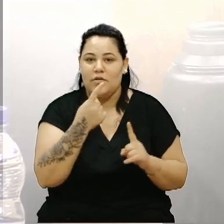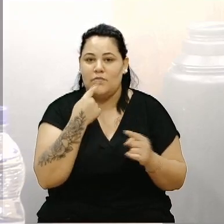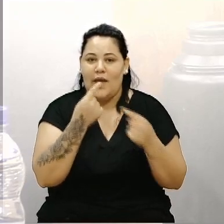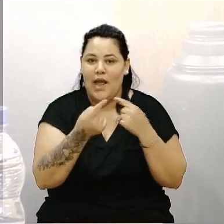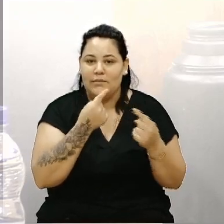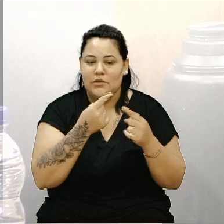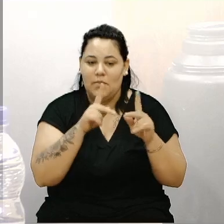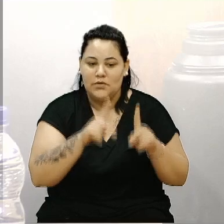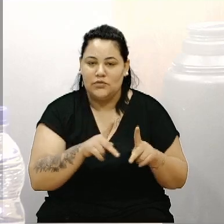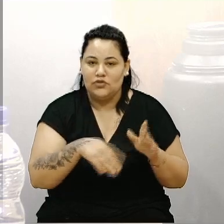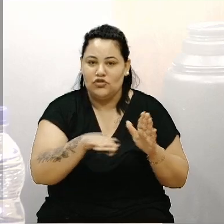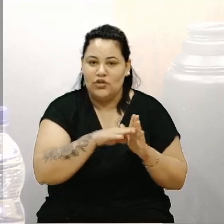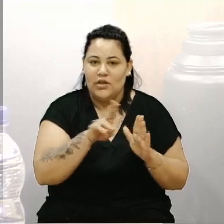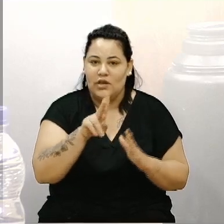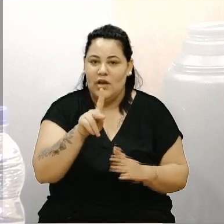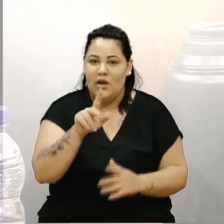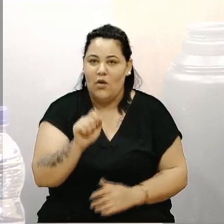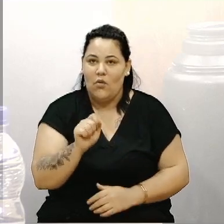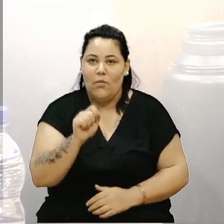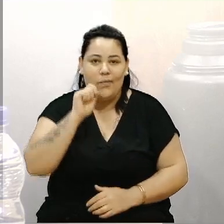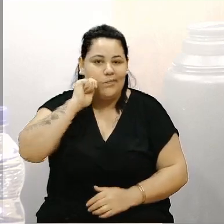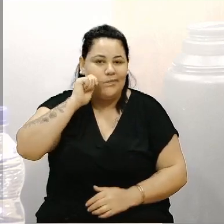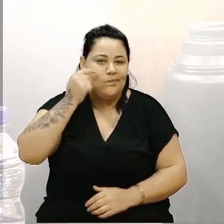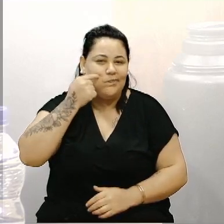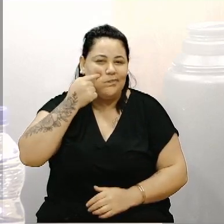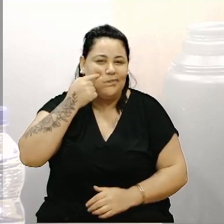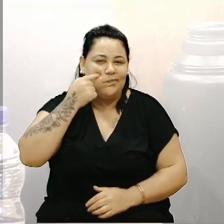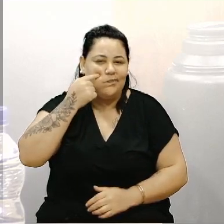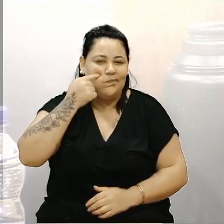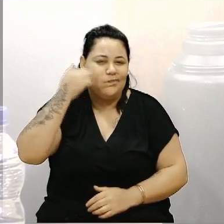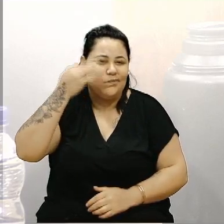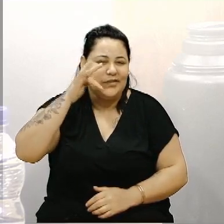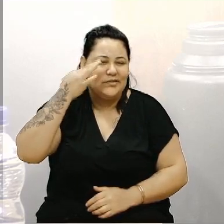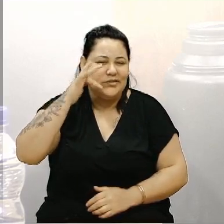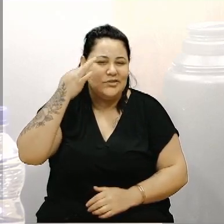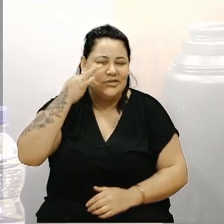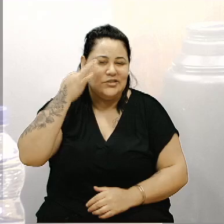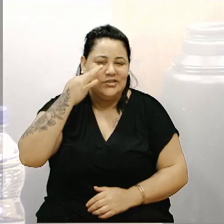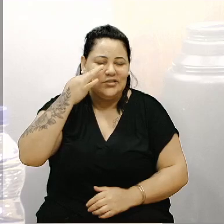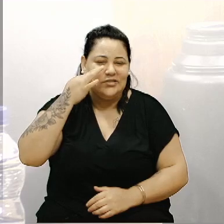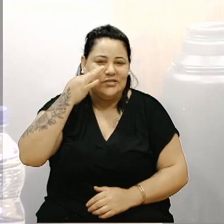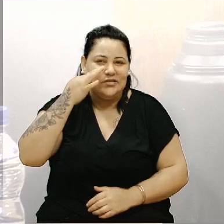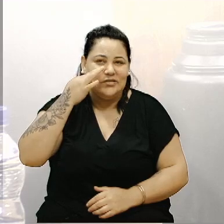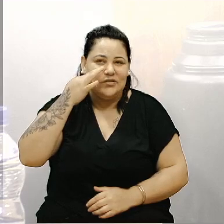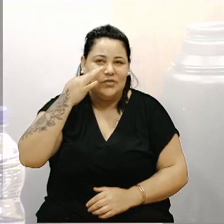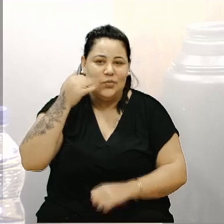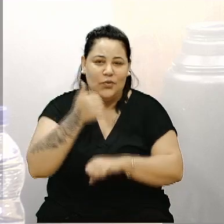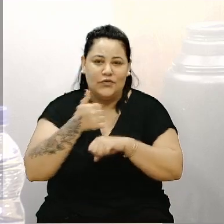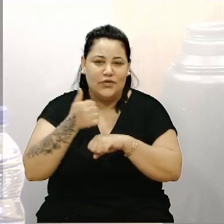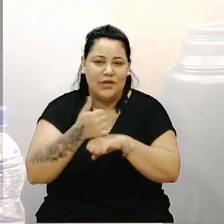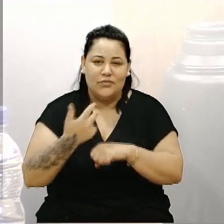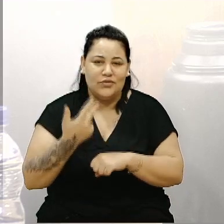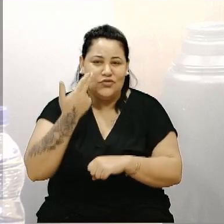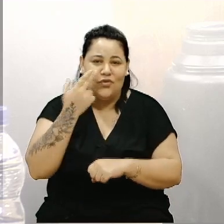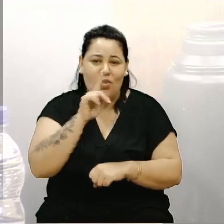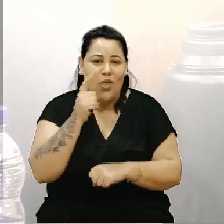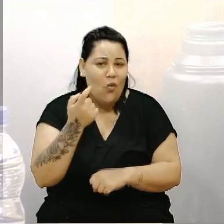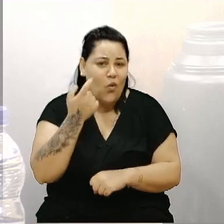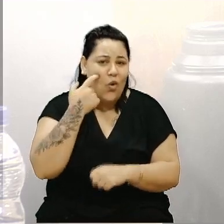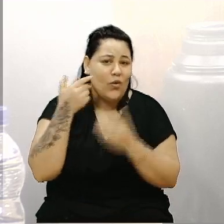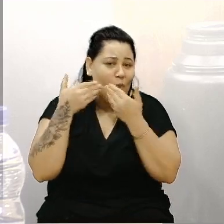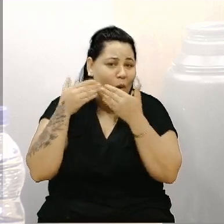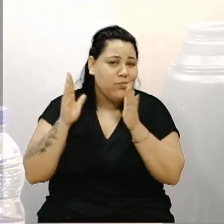para a UPA com o dente purgando quase e o dentista sequer abriu. Então é uma situação